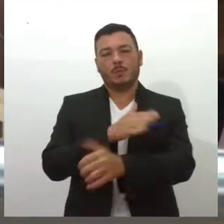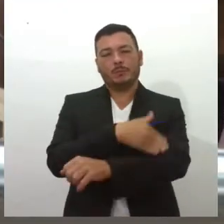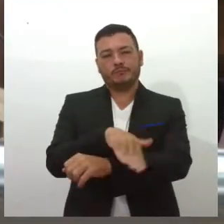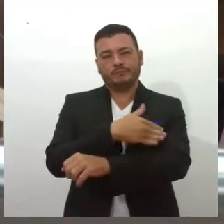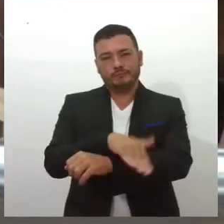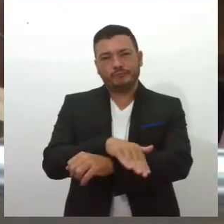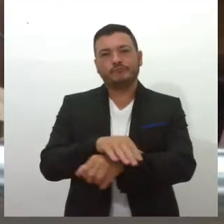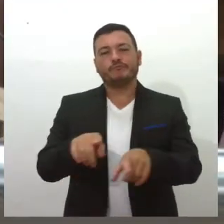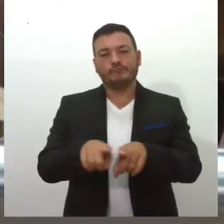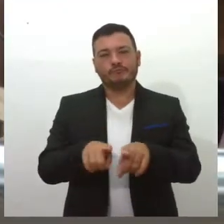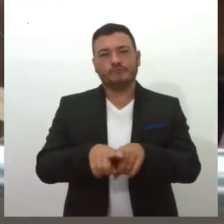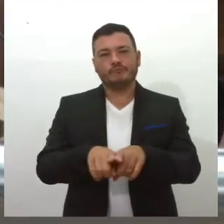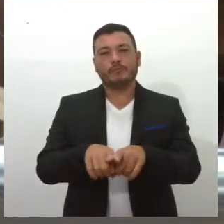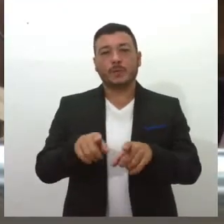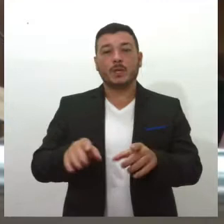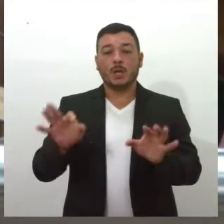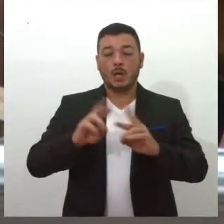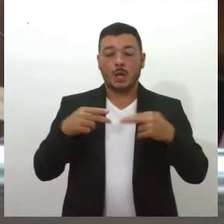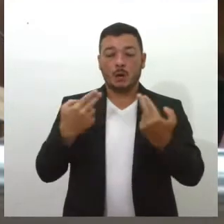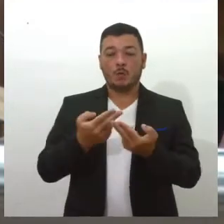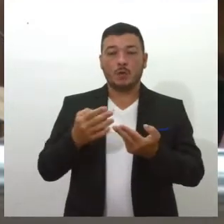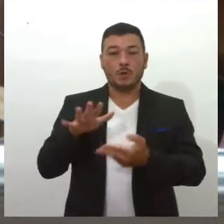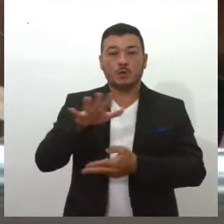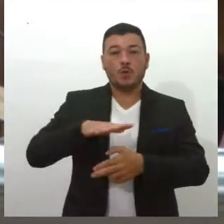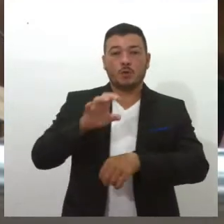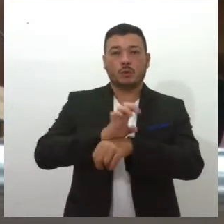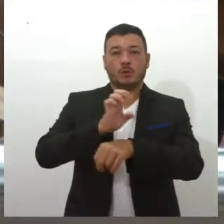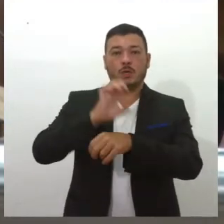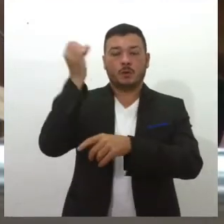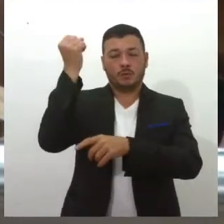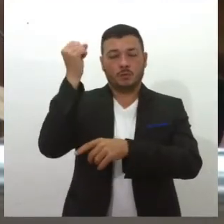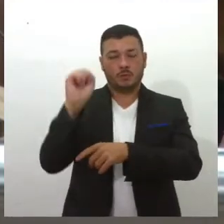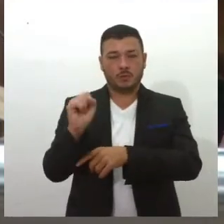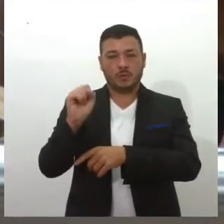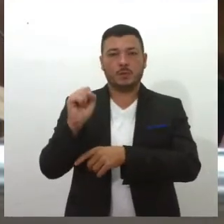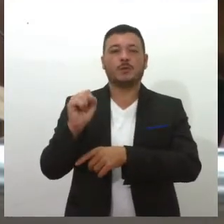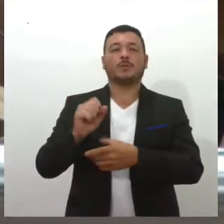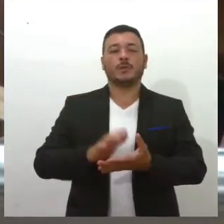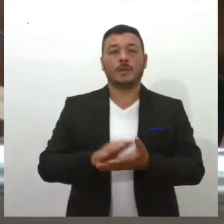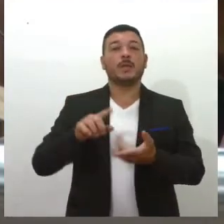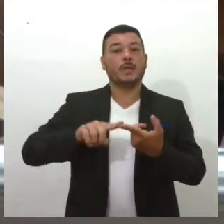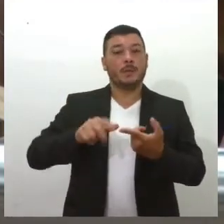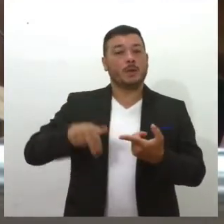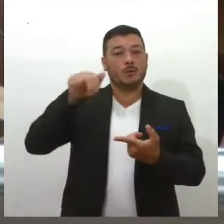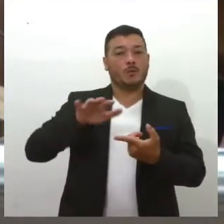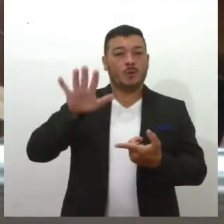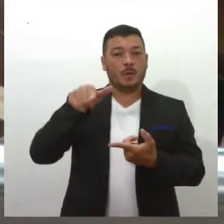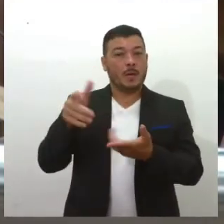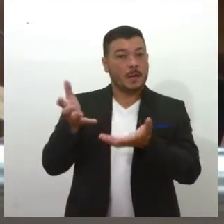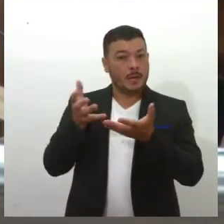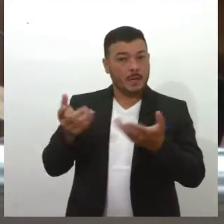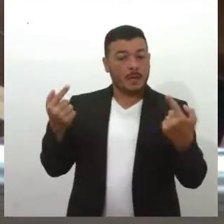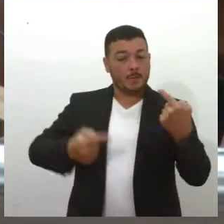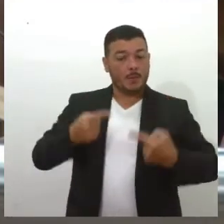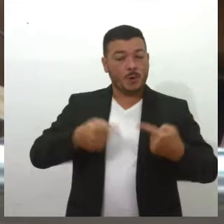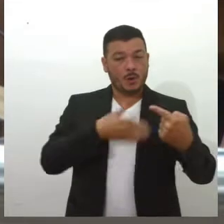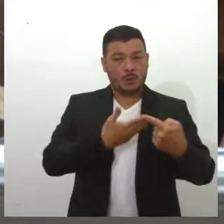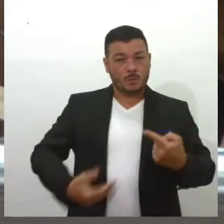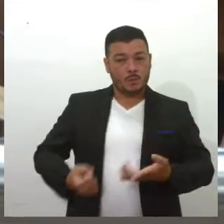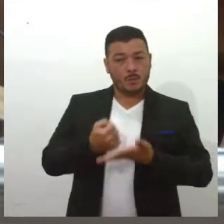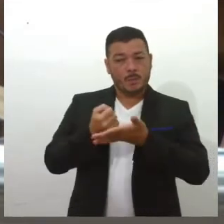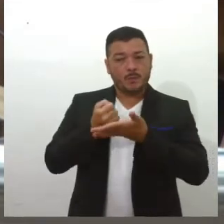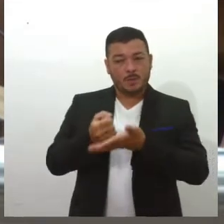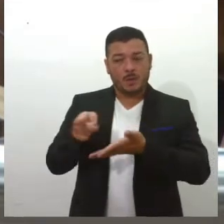reuniu os estados da região Nordeste. Irã espera que desse encontro saia políticas públicas para essas pessoas que muitas